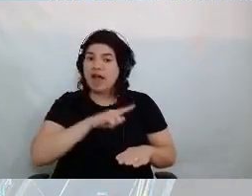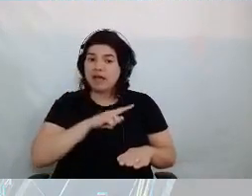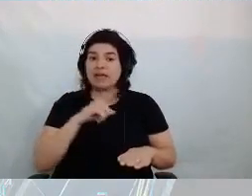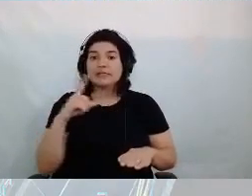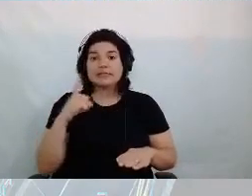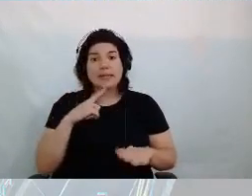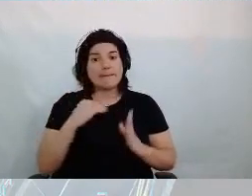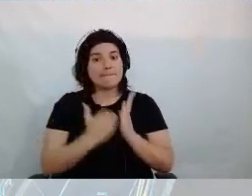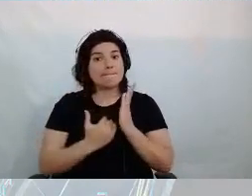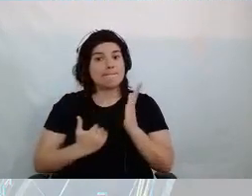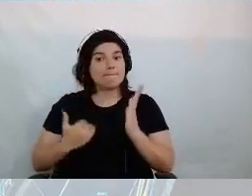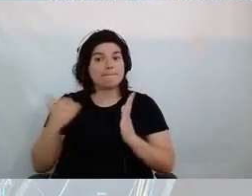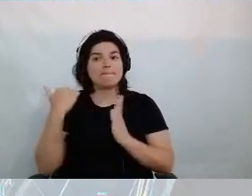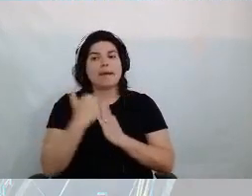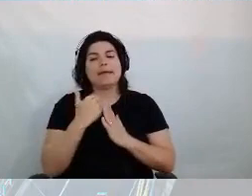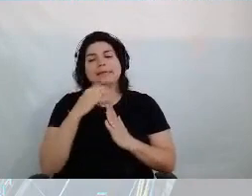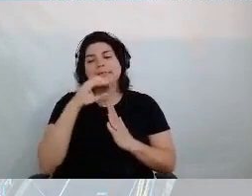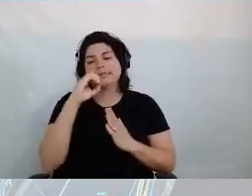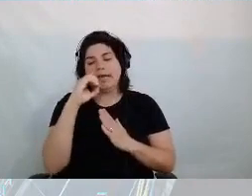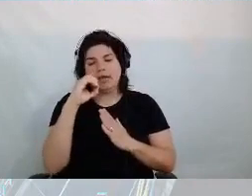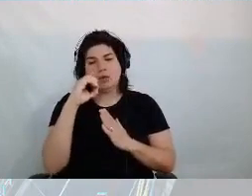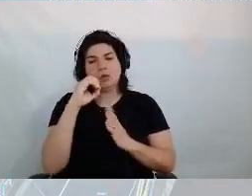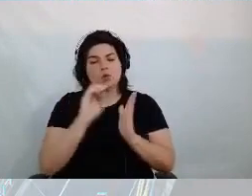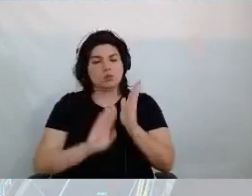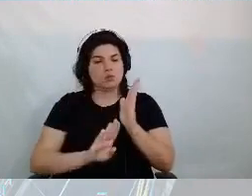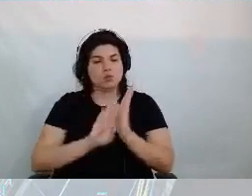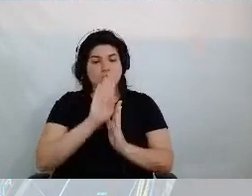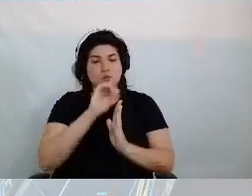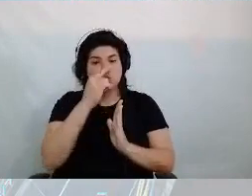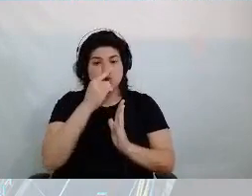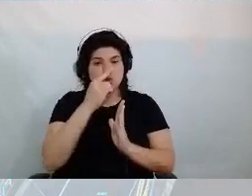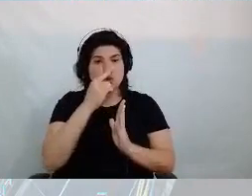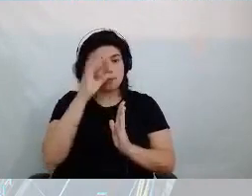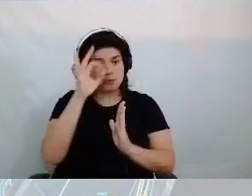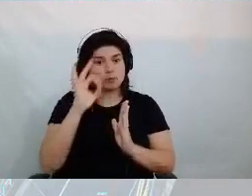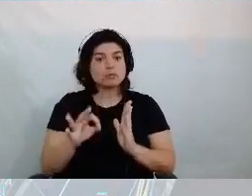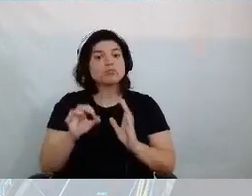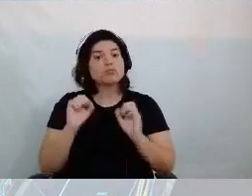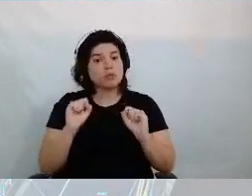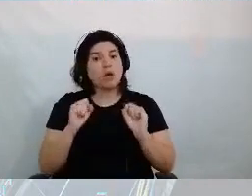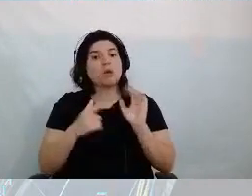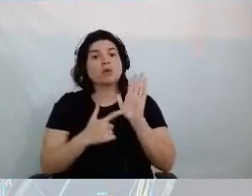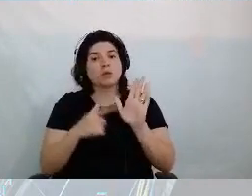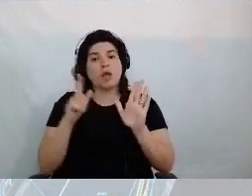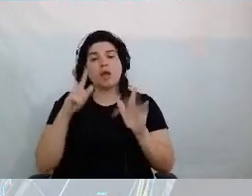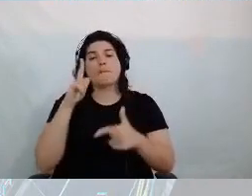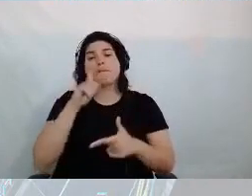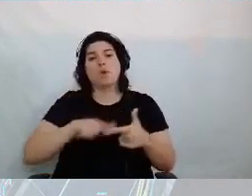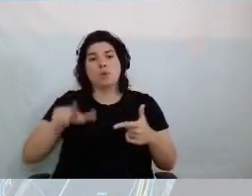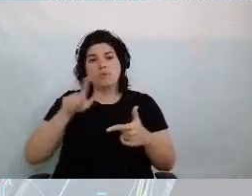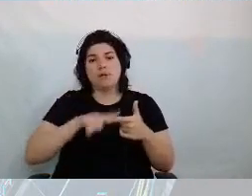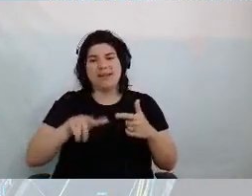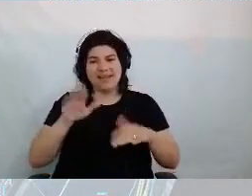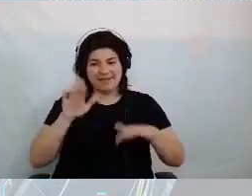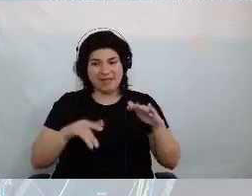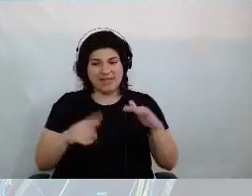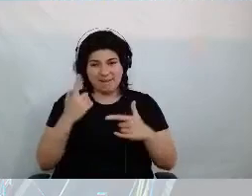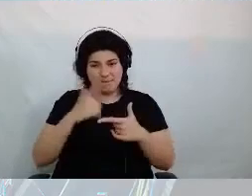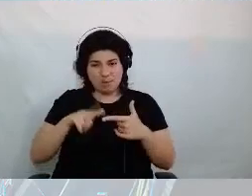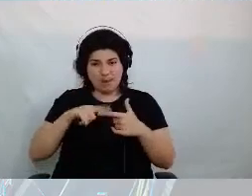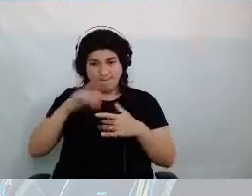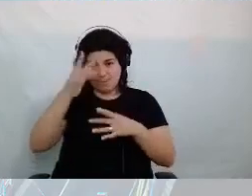de 0,x, acima de 1%, isso já pode me indicar um problema. E nem sempre só um problema de performance,